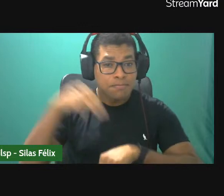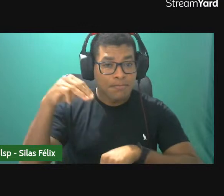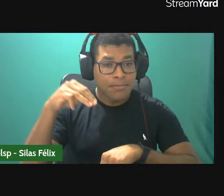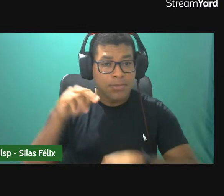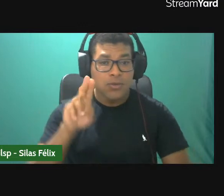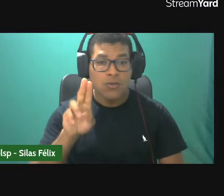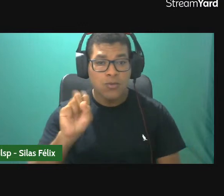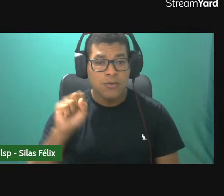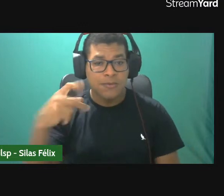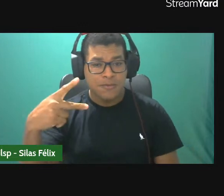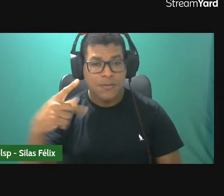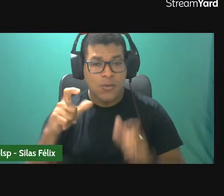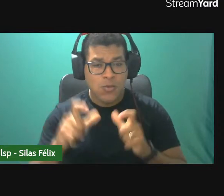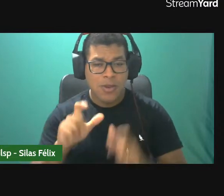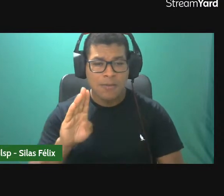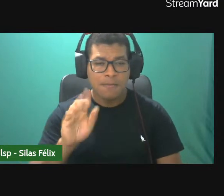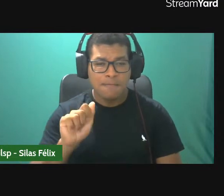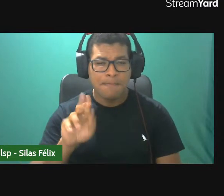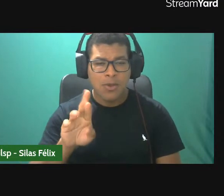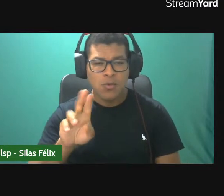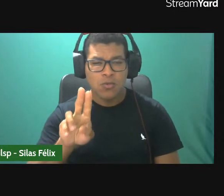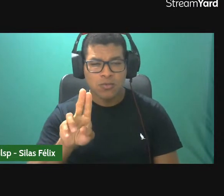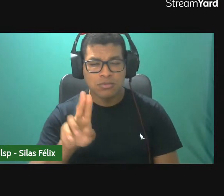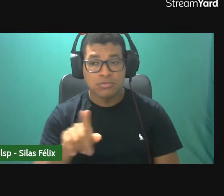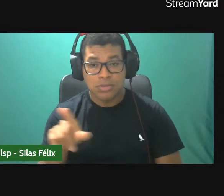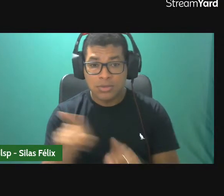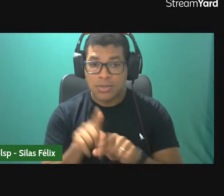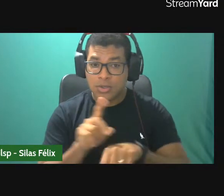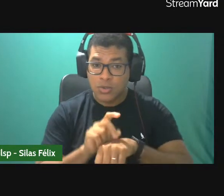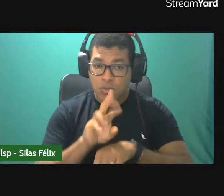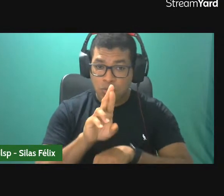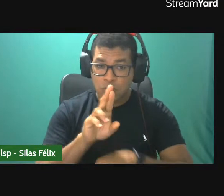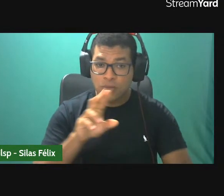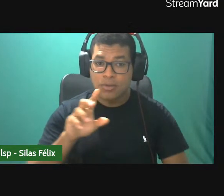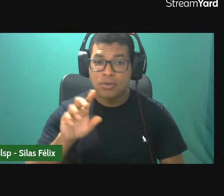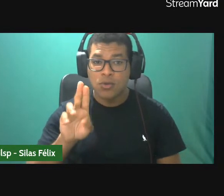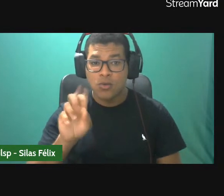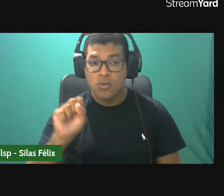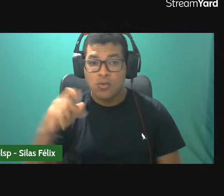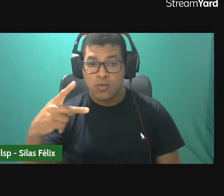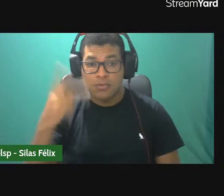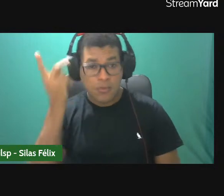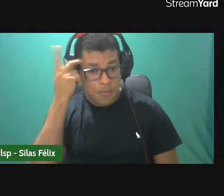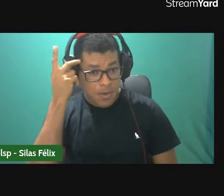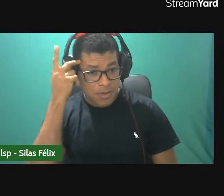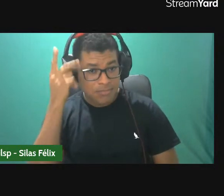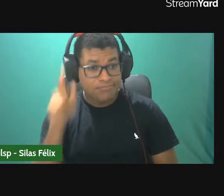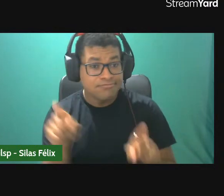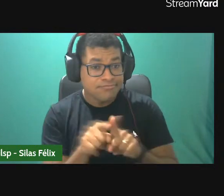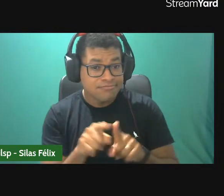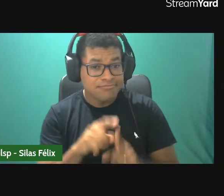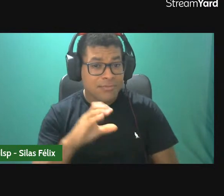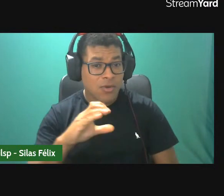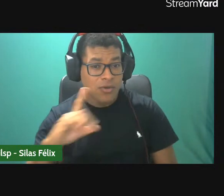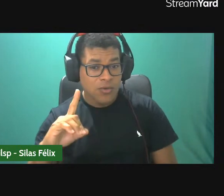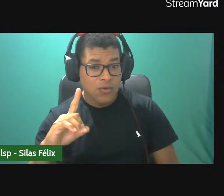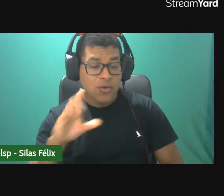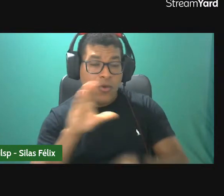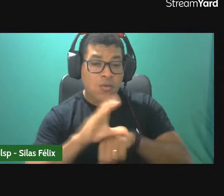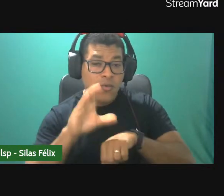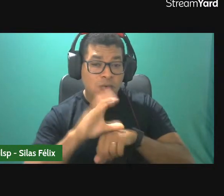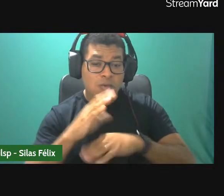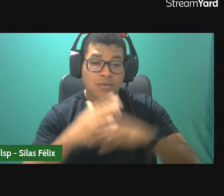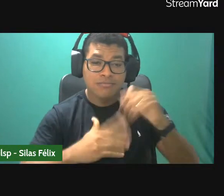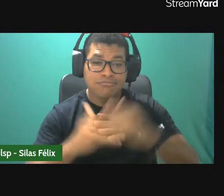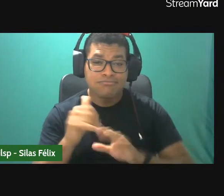de Bauru. Doutor também pela USP de São Paulo, né? Coordenador do curso de especialização